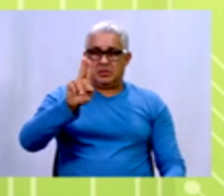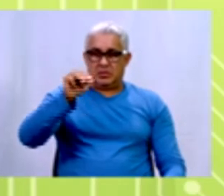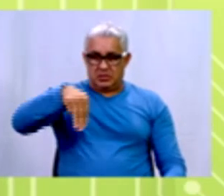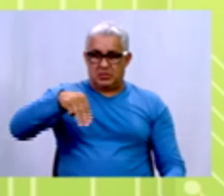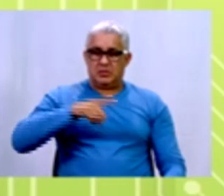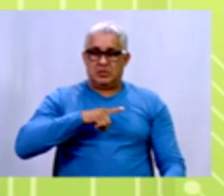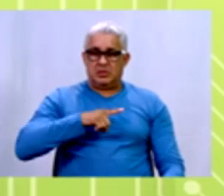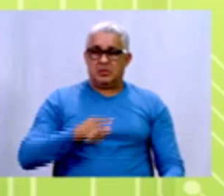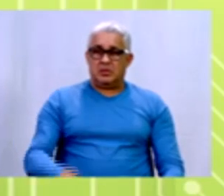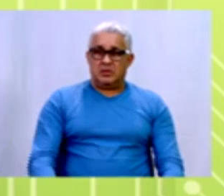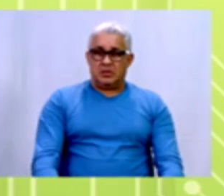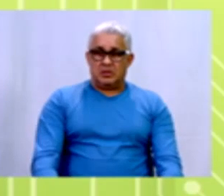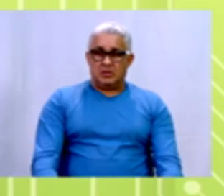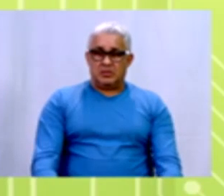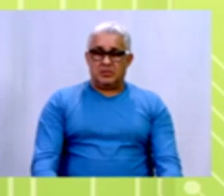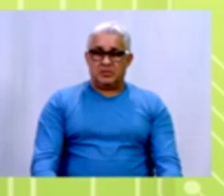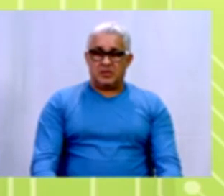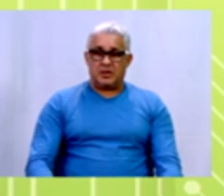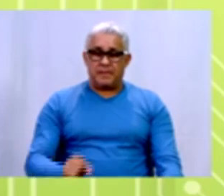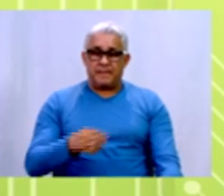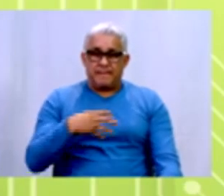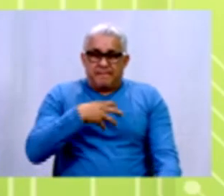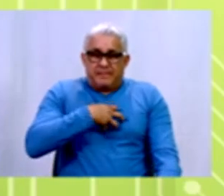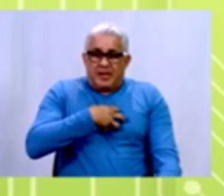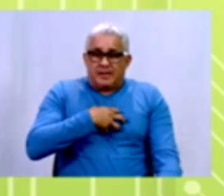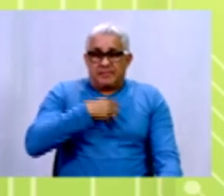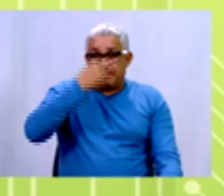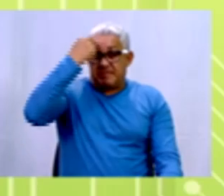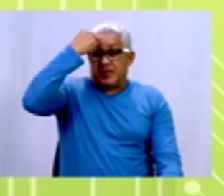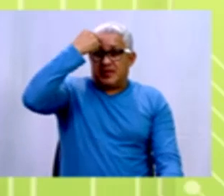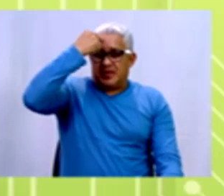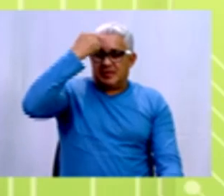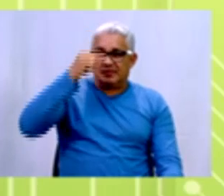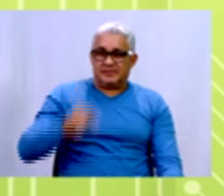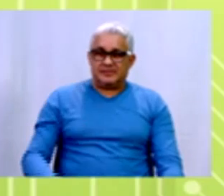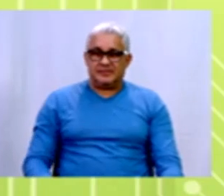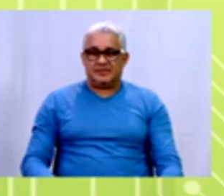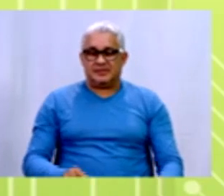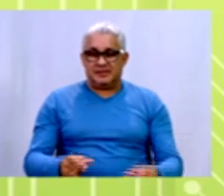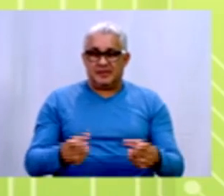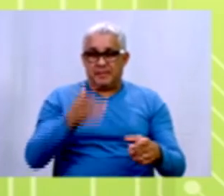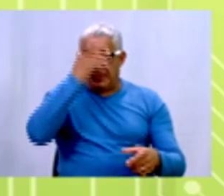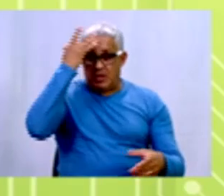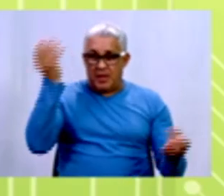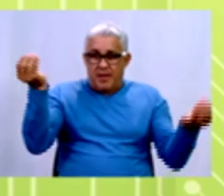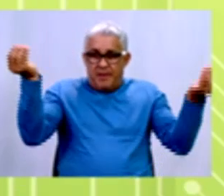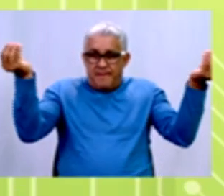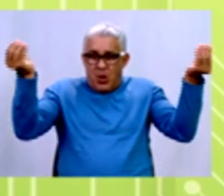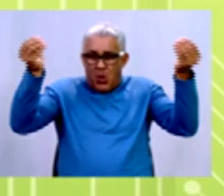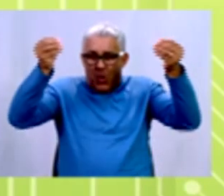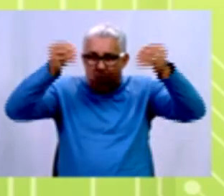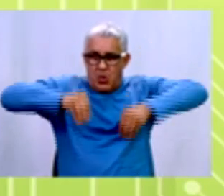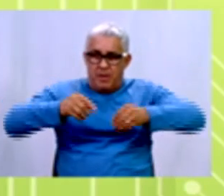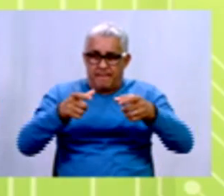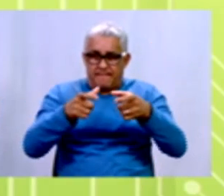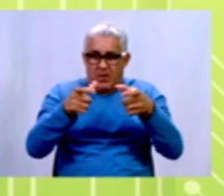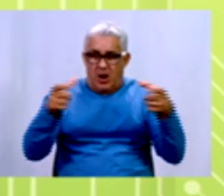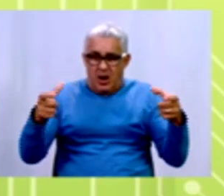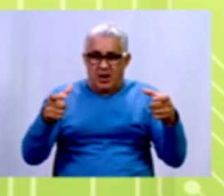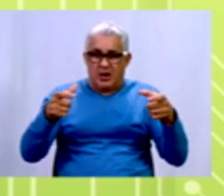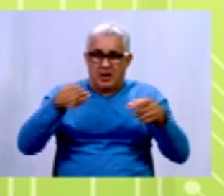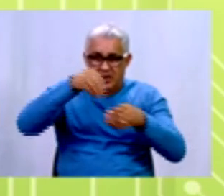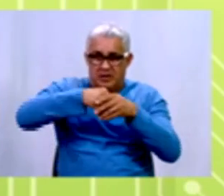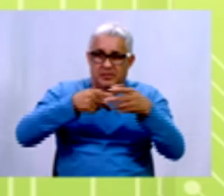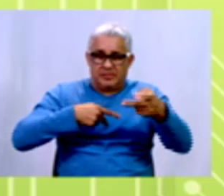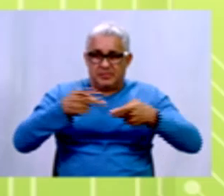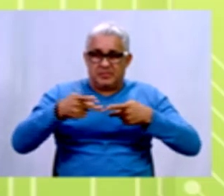se tinha a falsa impressão que simplesmente pelo fato de se aumentar as pessoas envolvidas no projeto,